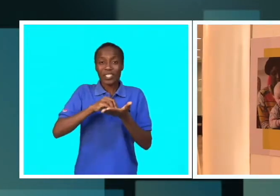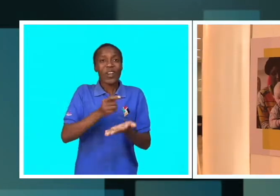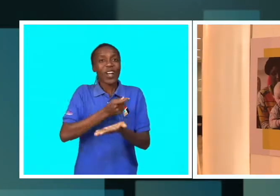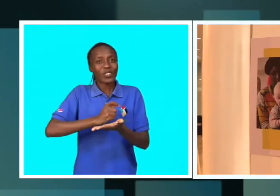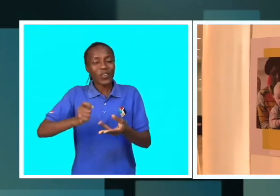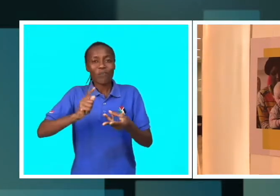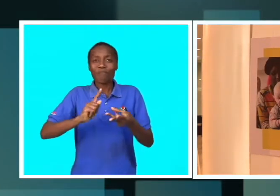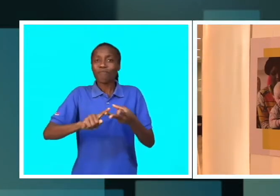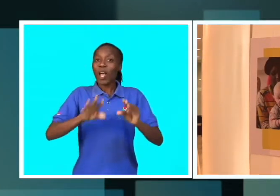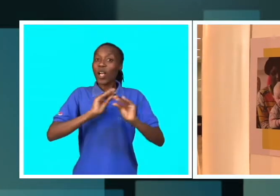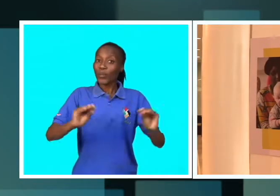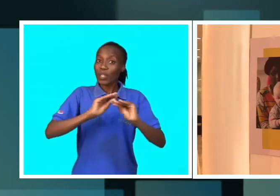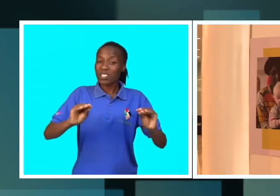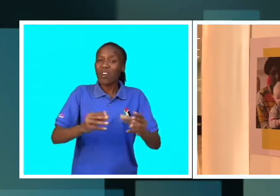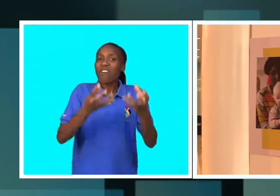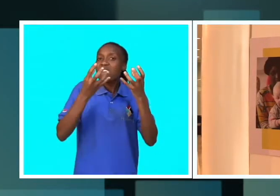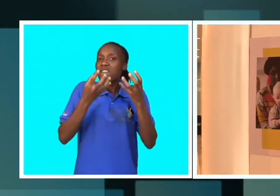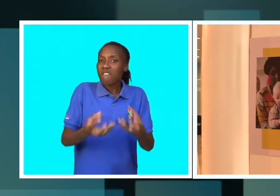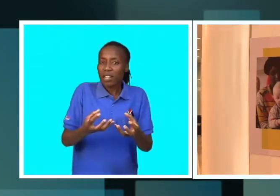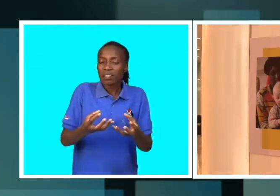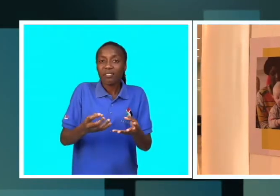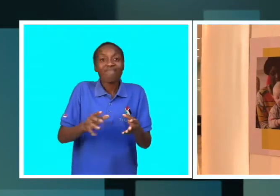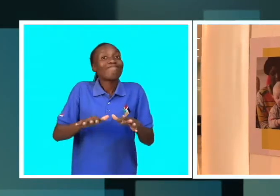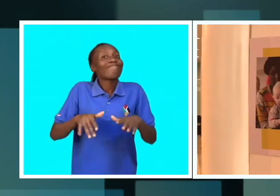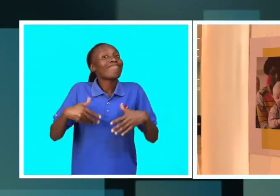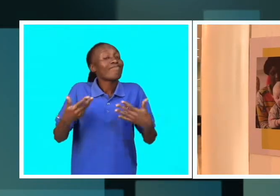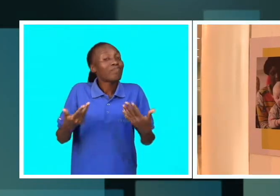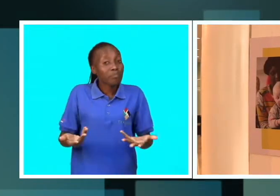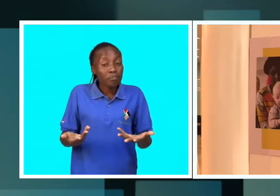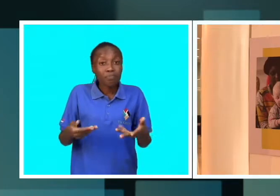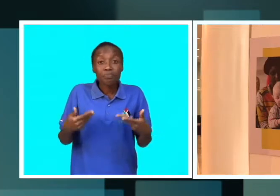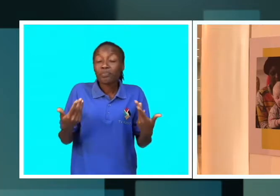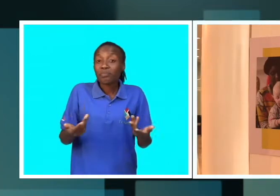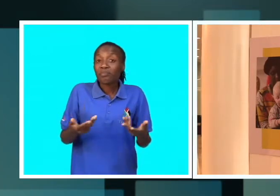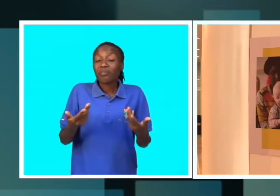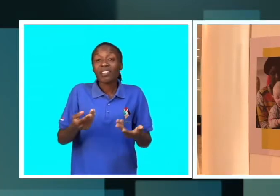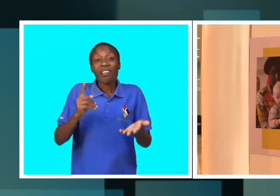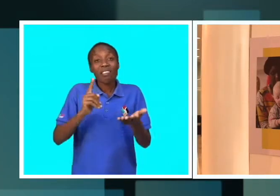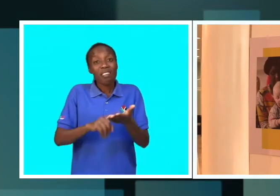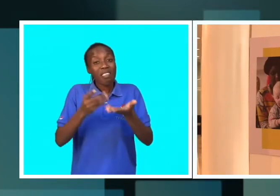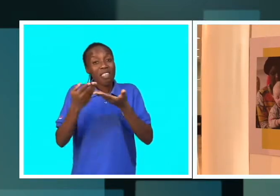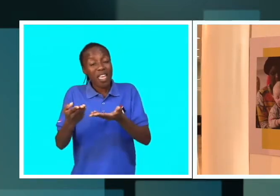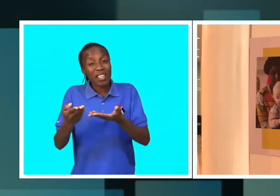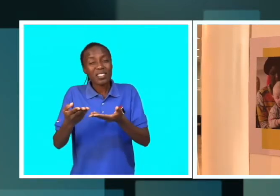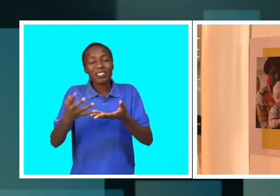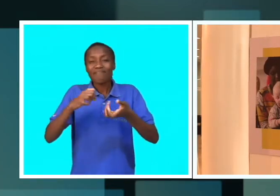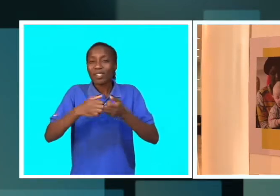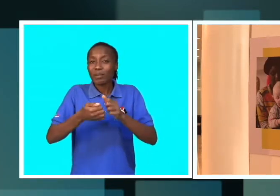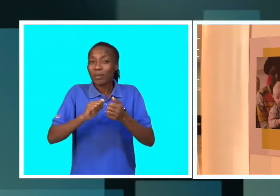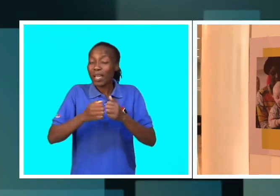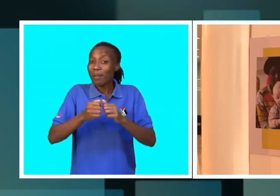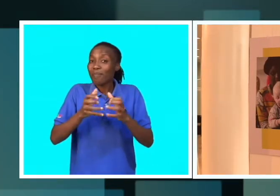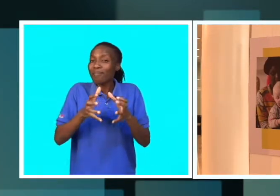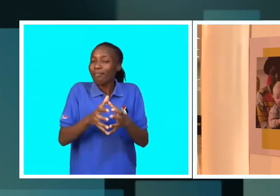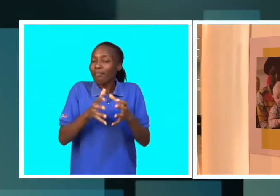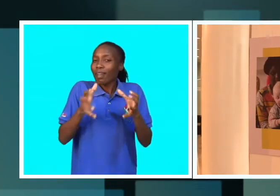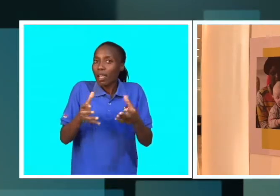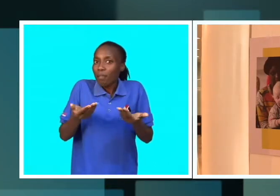escola, educação. Não temos esse acesso à educação, infelizmente. Então, esse é o nosso maior